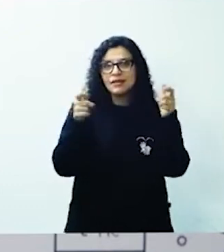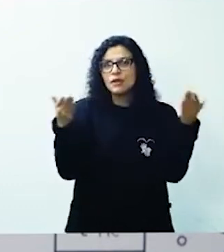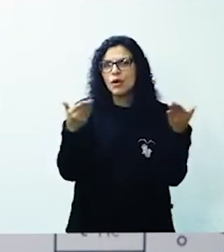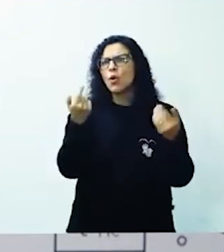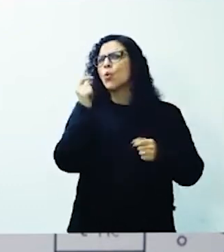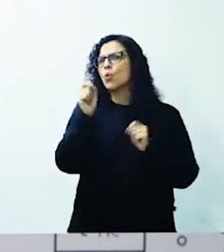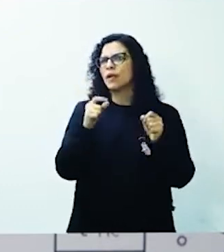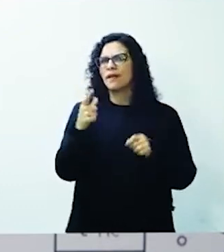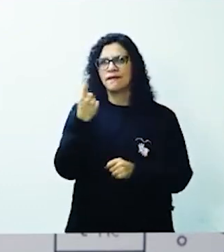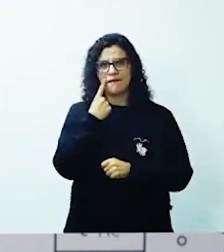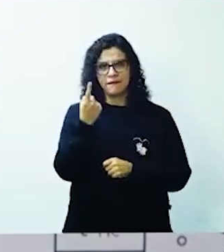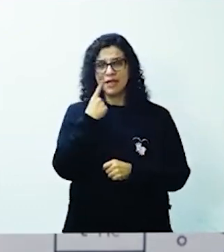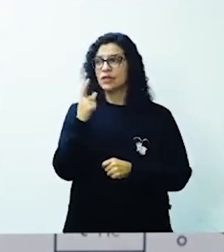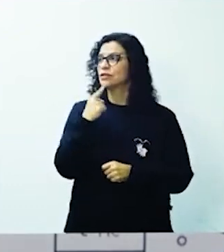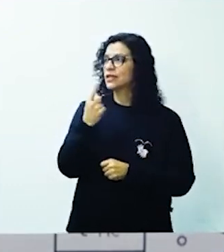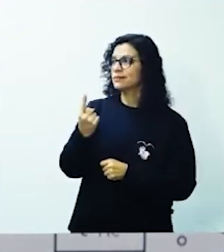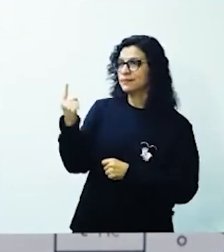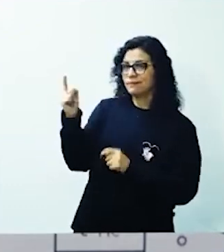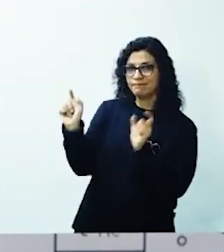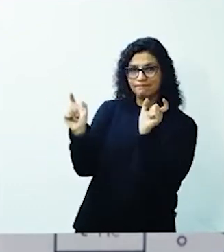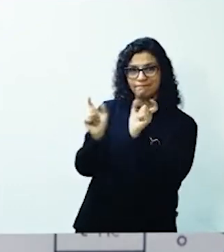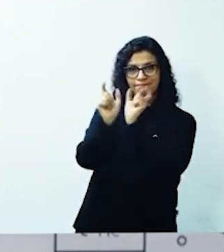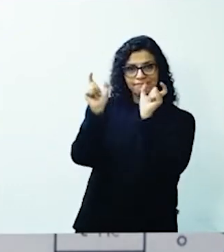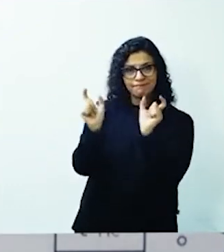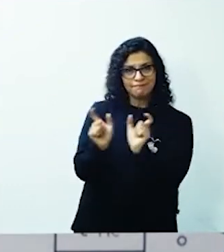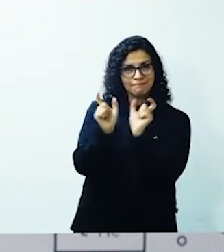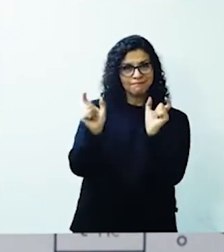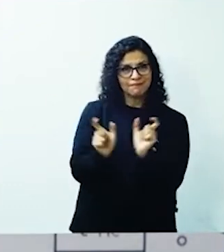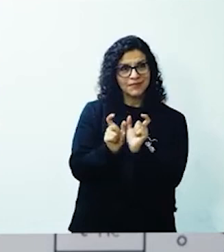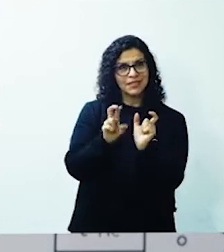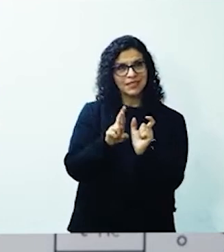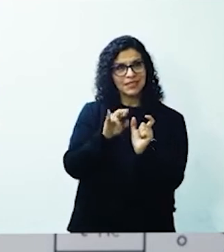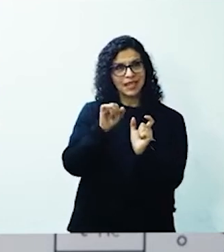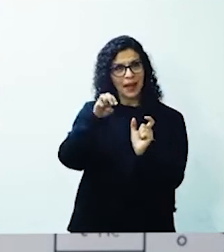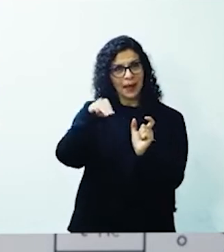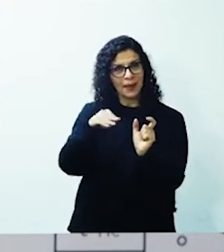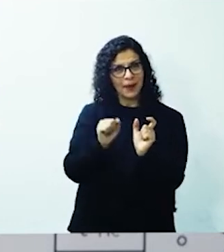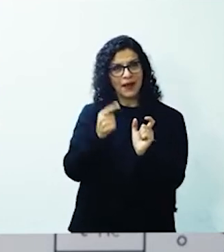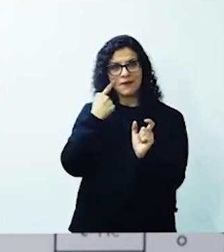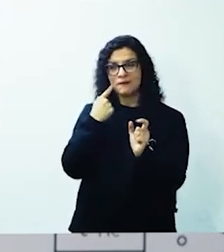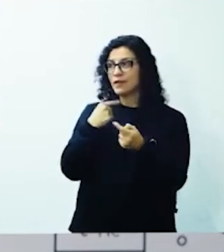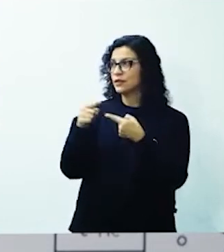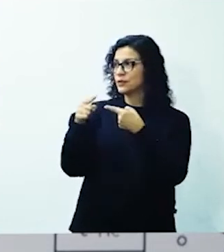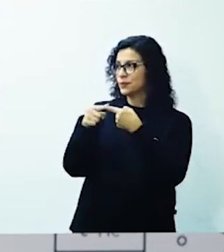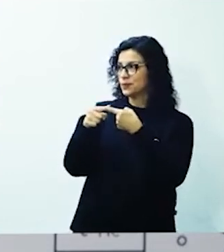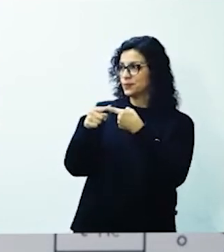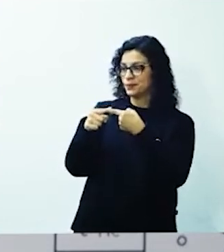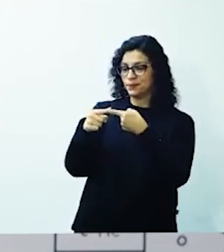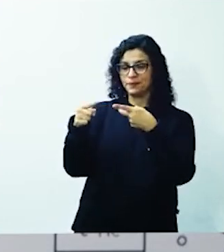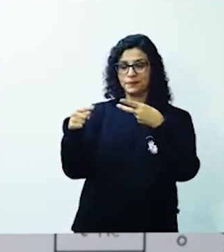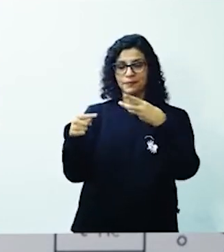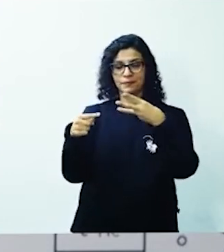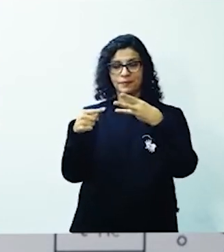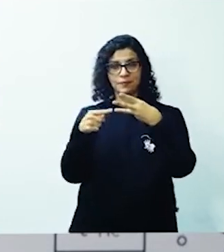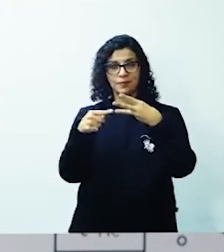vocês, o quê? Das nossas rimas. Lembram da rima? Olha só, lugar vai rimar